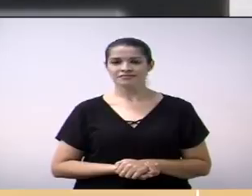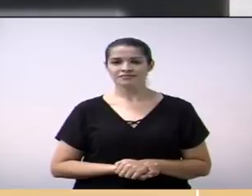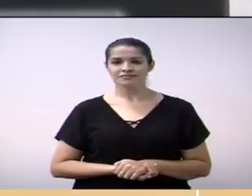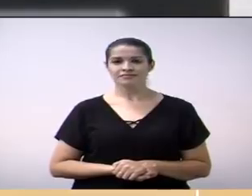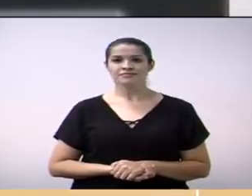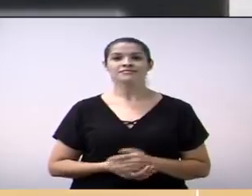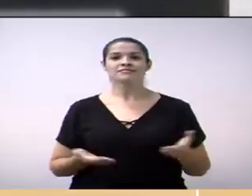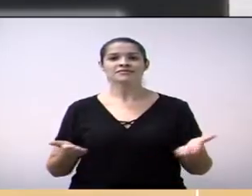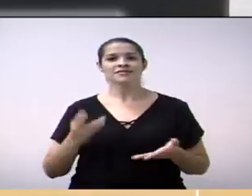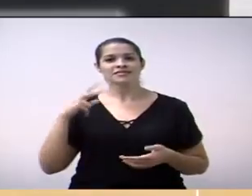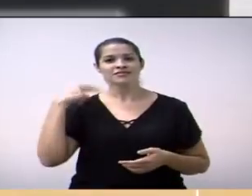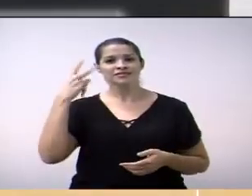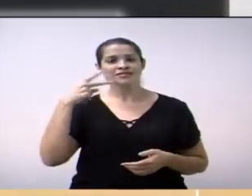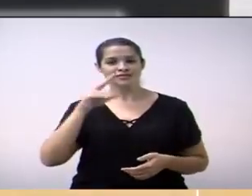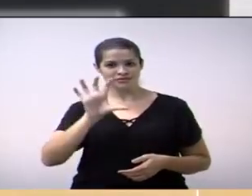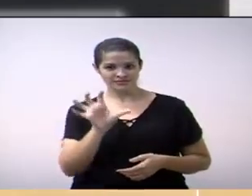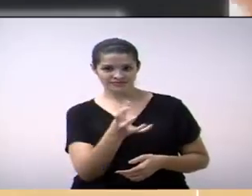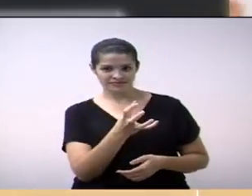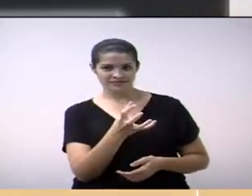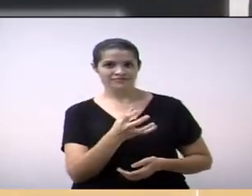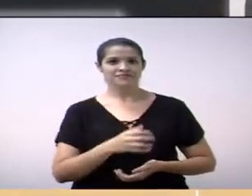Com a palavra, o vereador Tiguila.